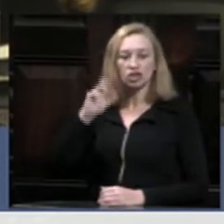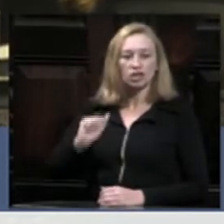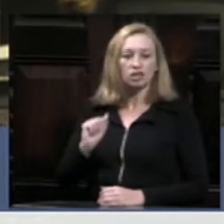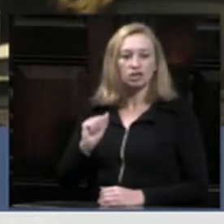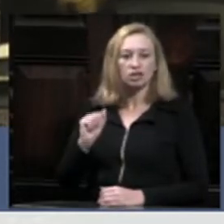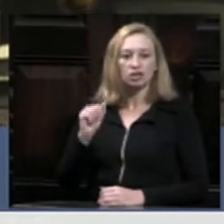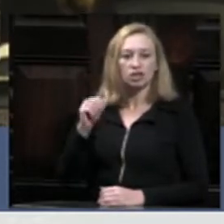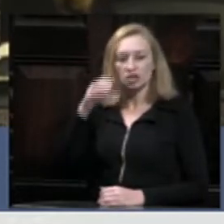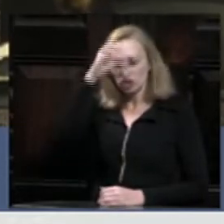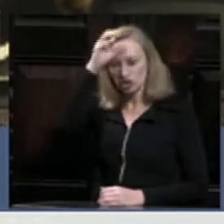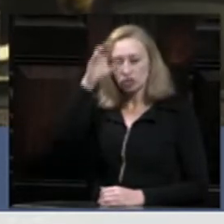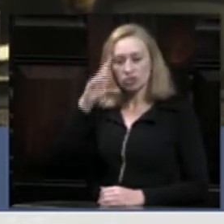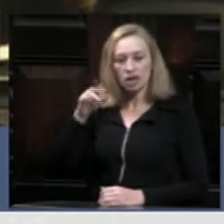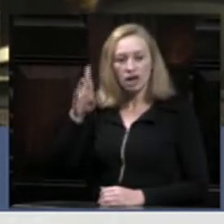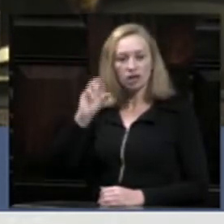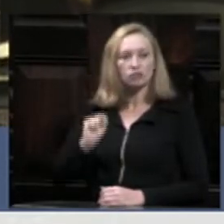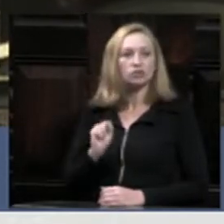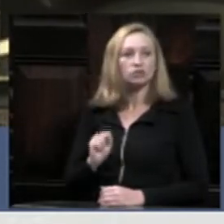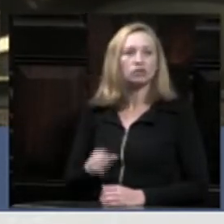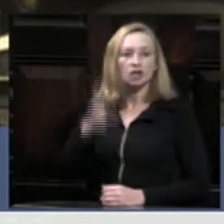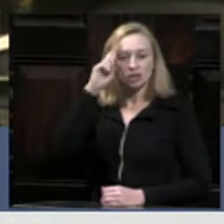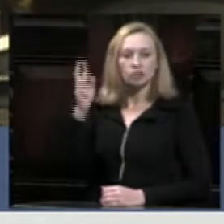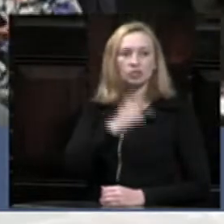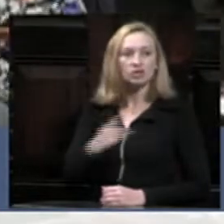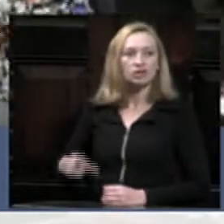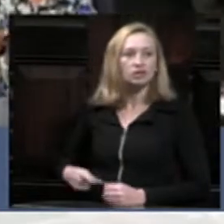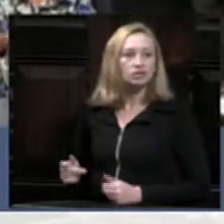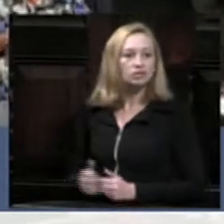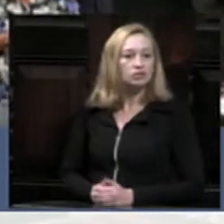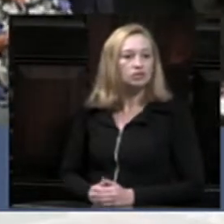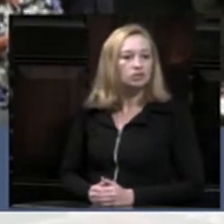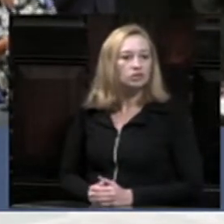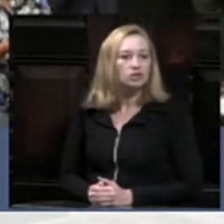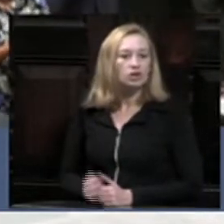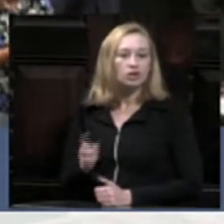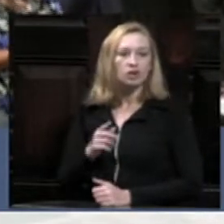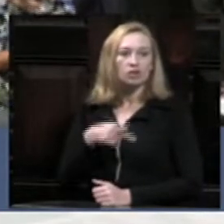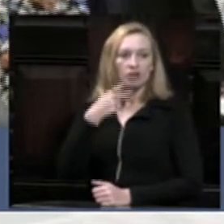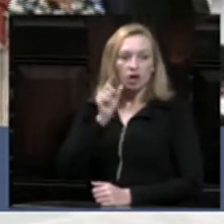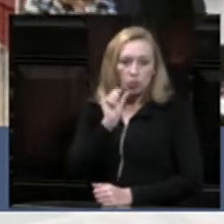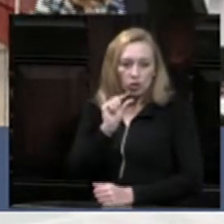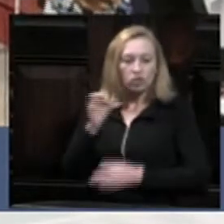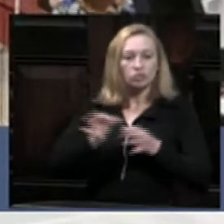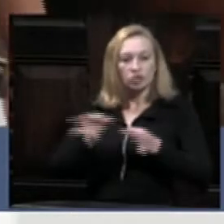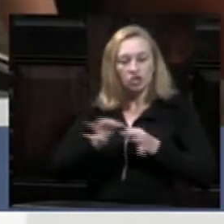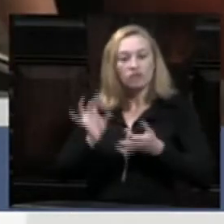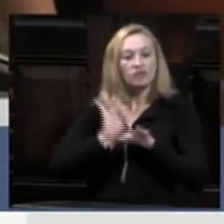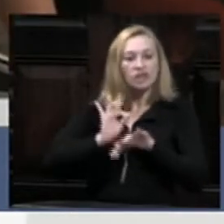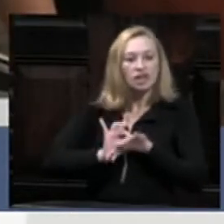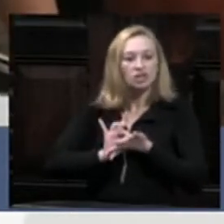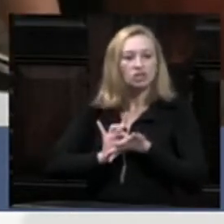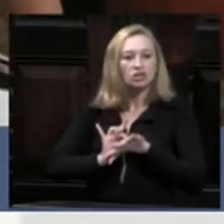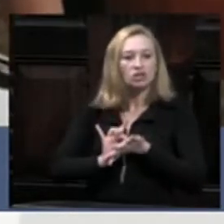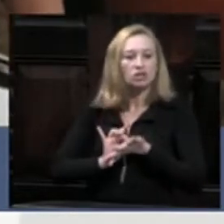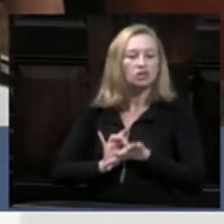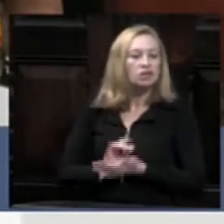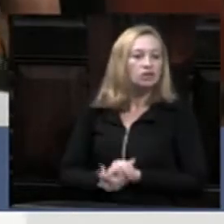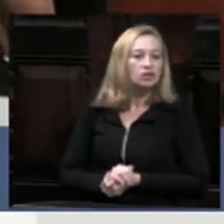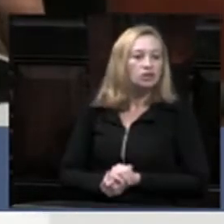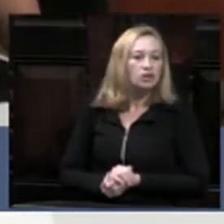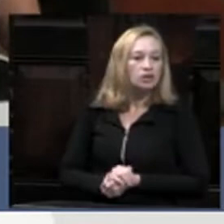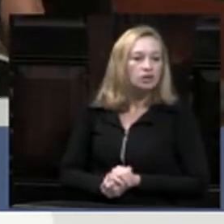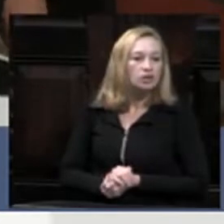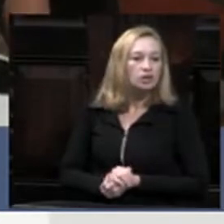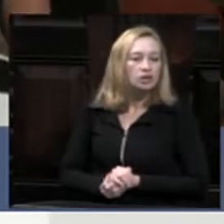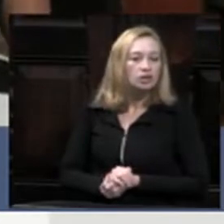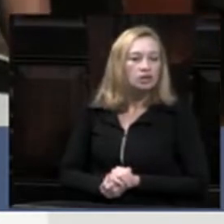Carlos. Senhor presidente, queria falar um pouquinho sobre esse projeto. Na verdade, é meritório a intenção